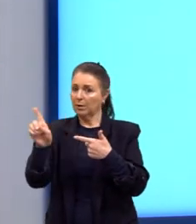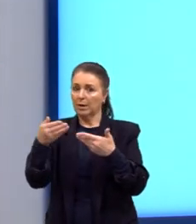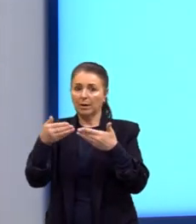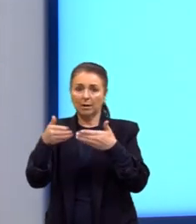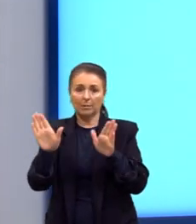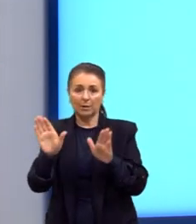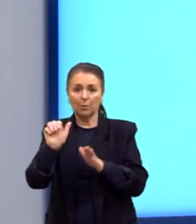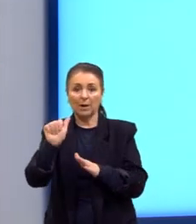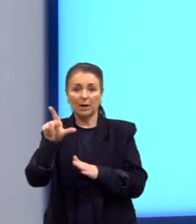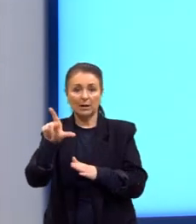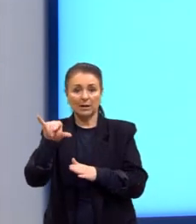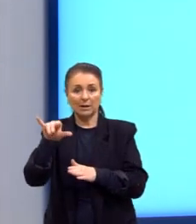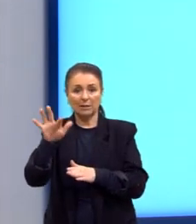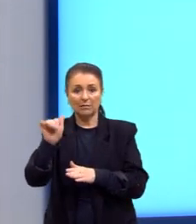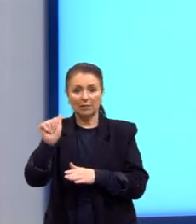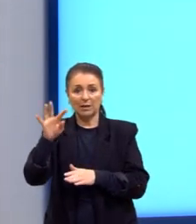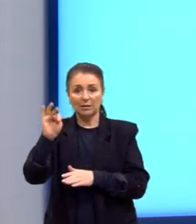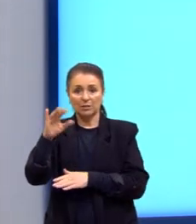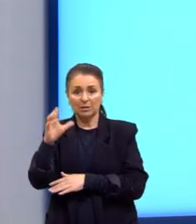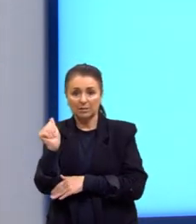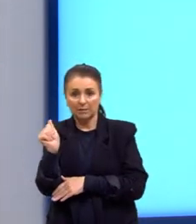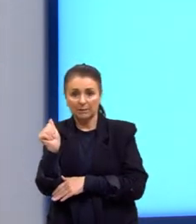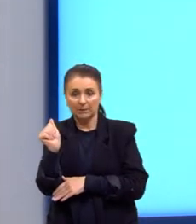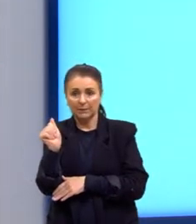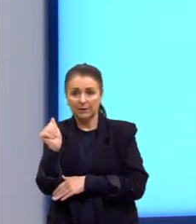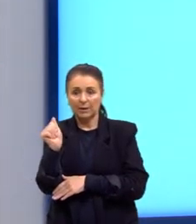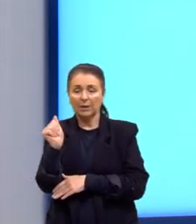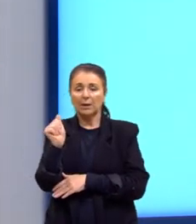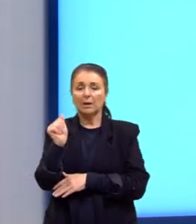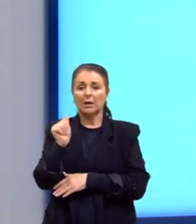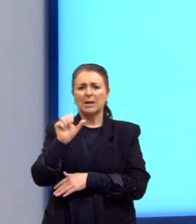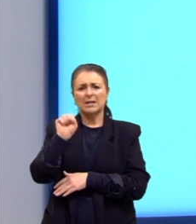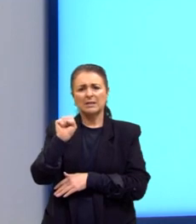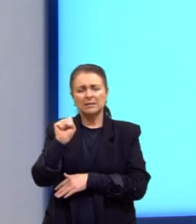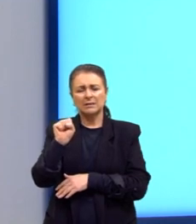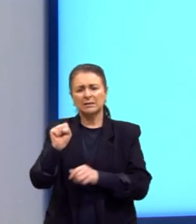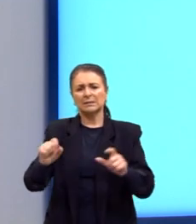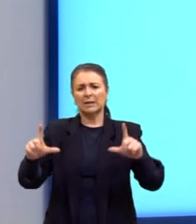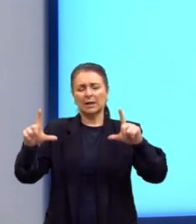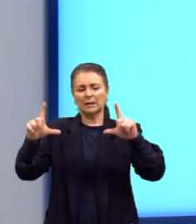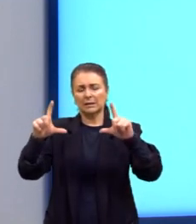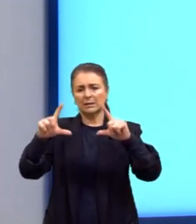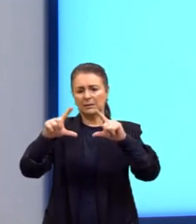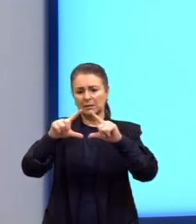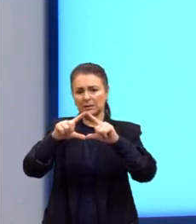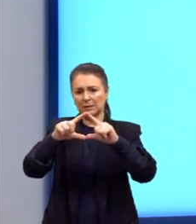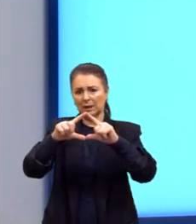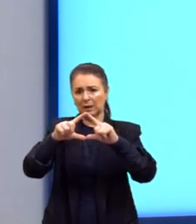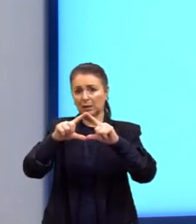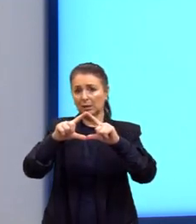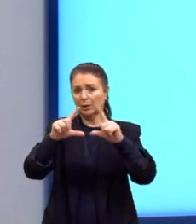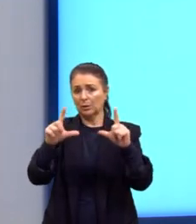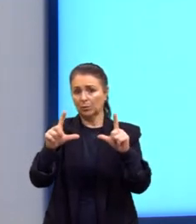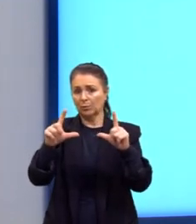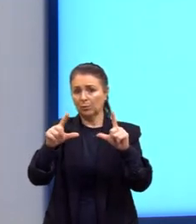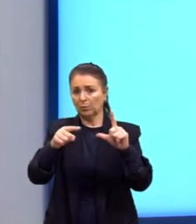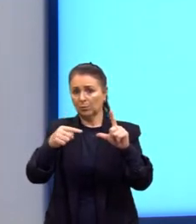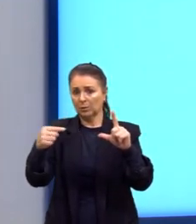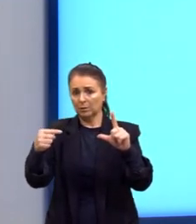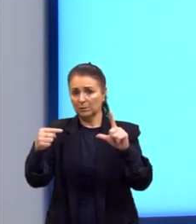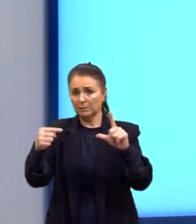aberta ou alifática né ali Alice fica ela é saturada o que que é saturada insaturada lembrando